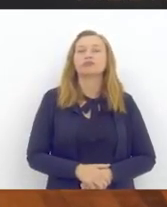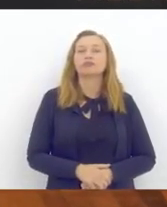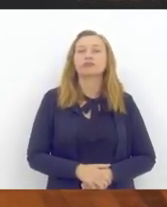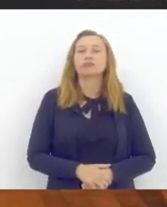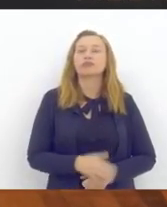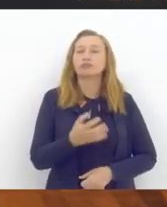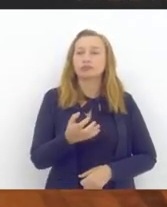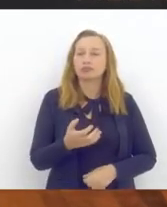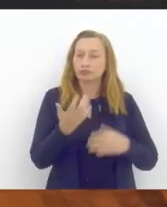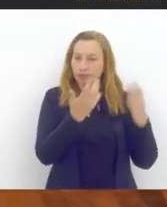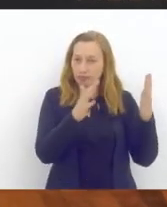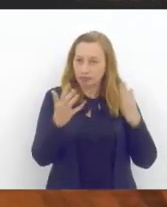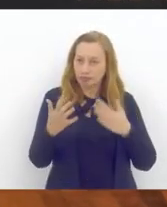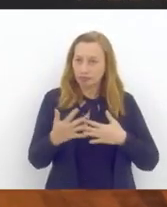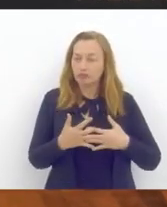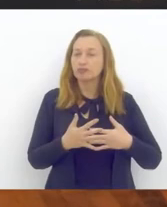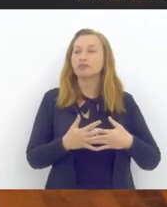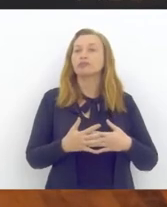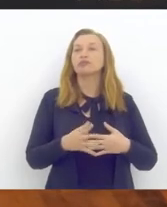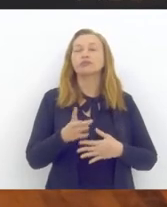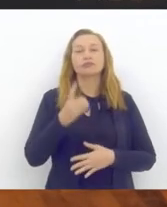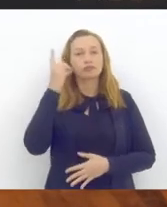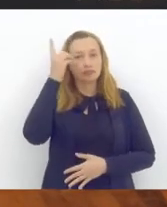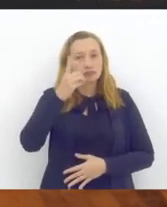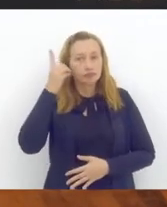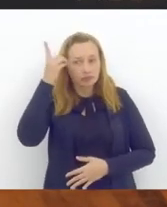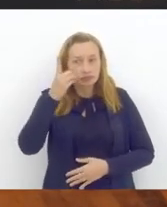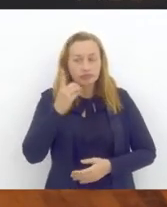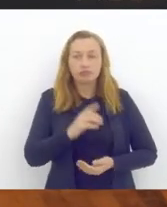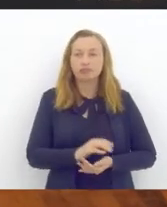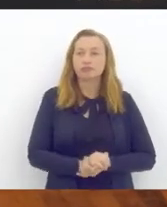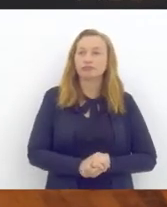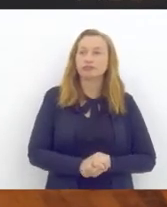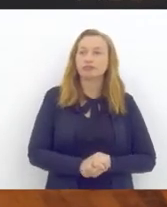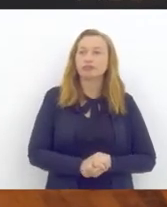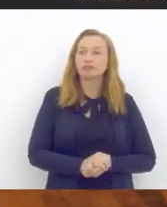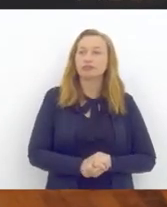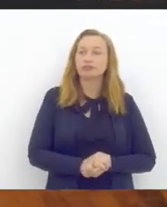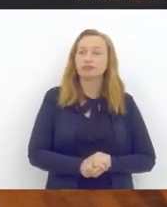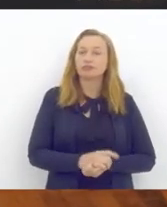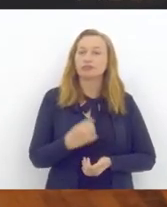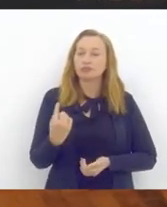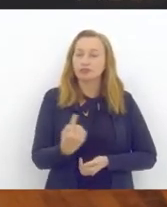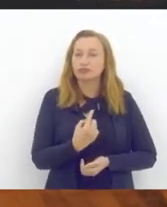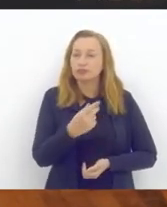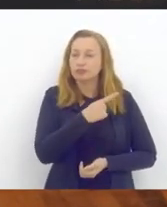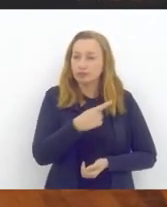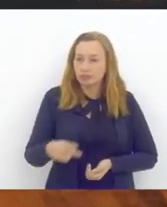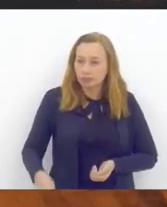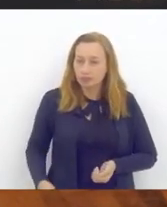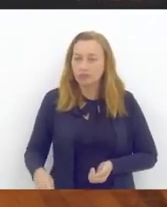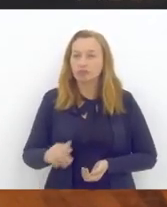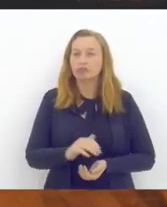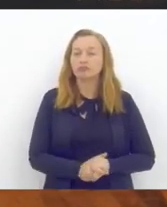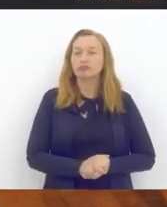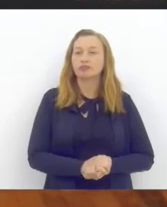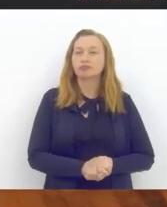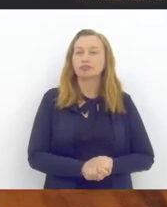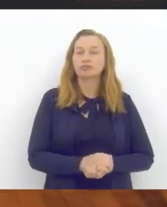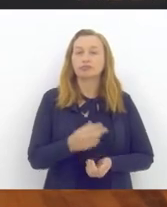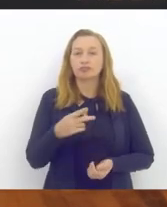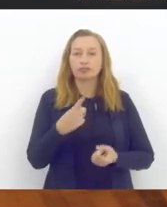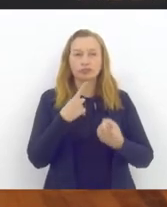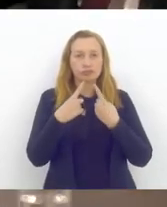queria saudar os nossos nobres deputados aí, os nossos presidentes, dizer que esse